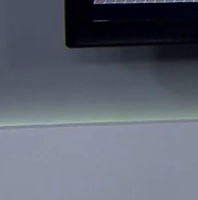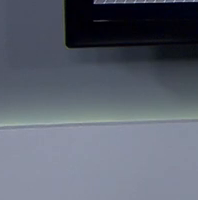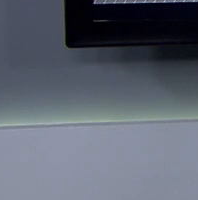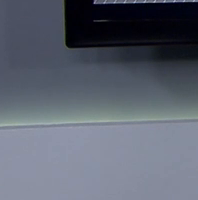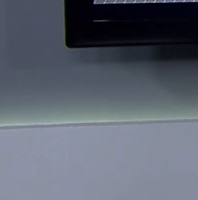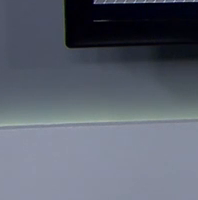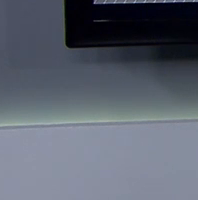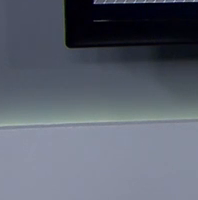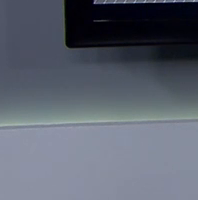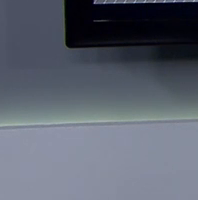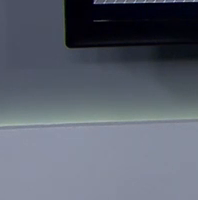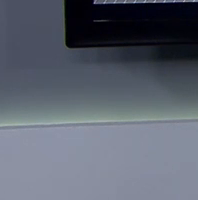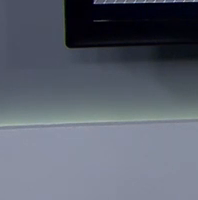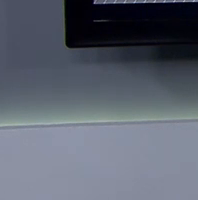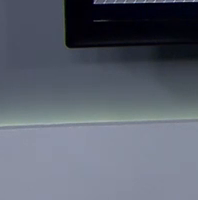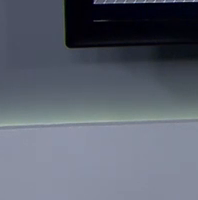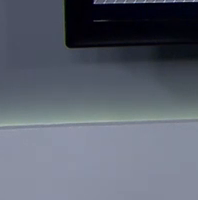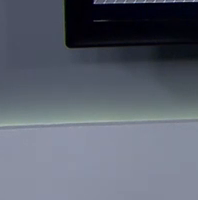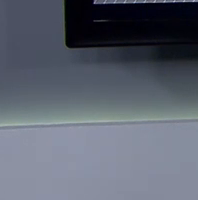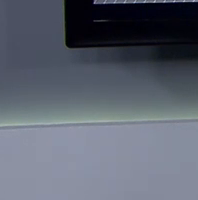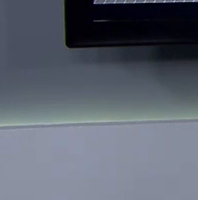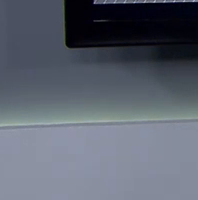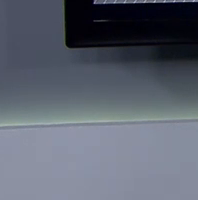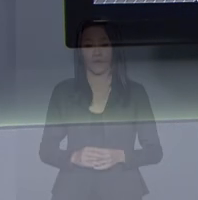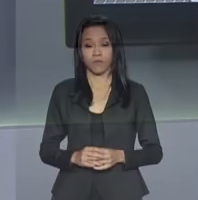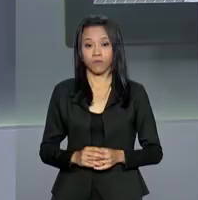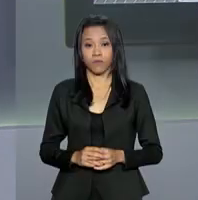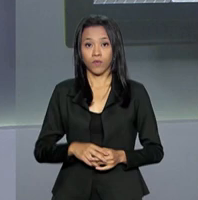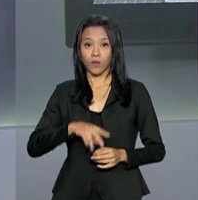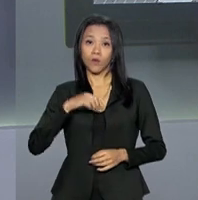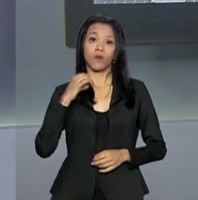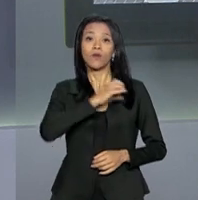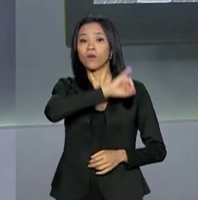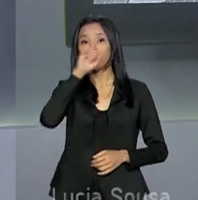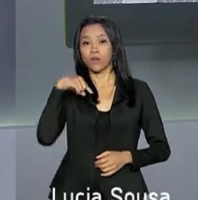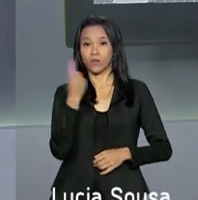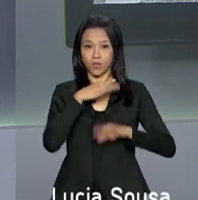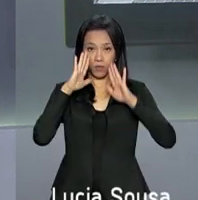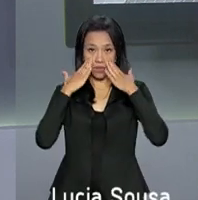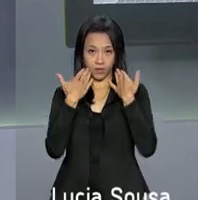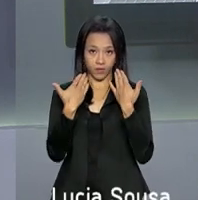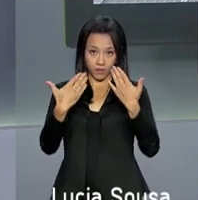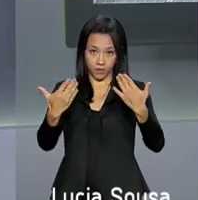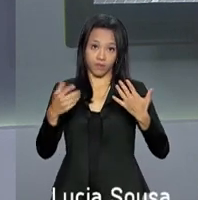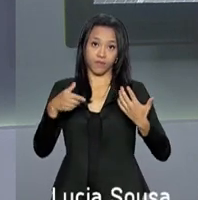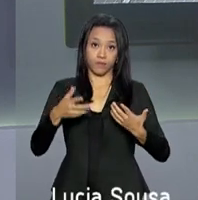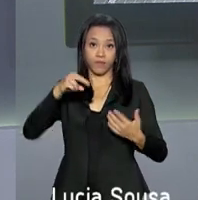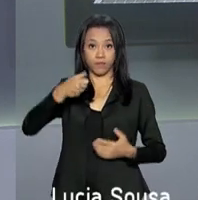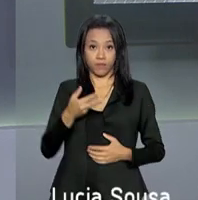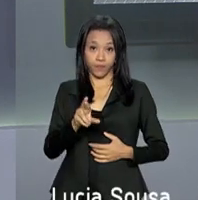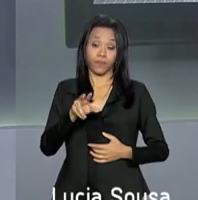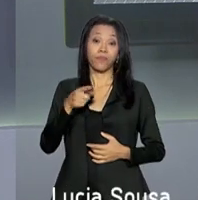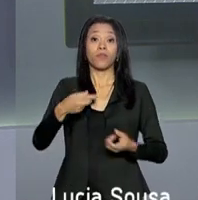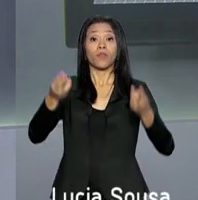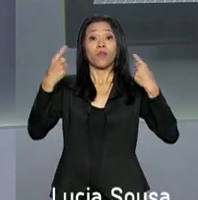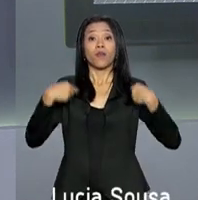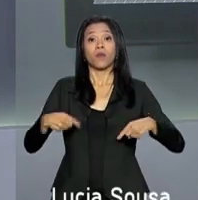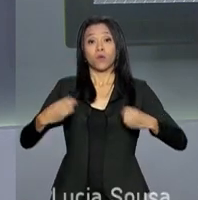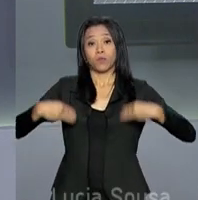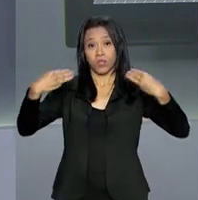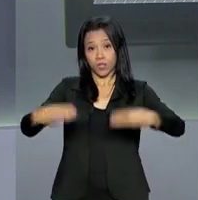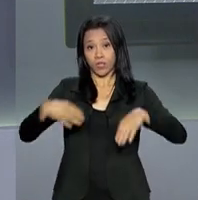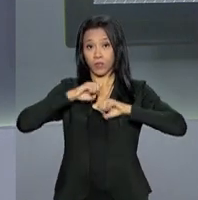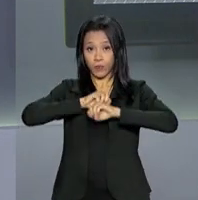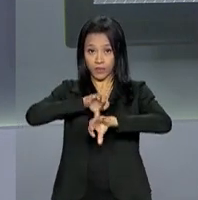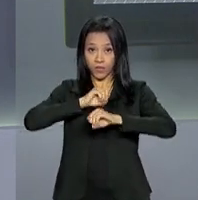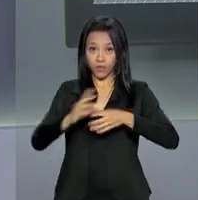o lá voltamos agora com repórter nbr as notícias do governo federal o ministério da educação vai contar com 250